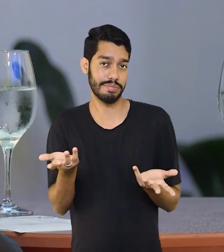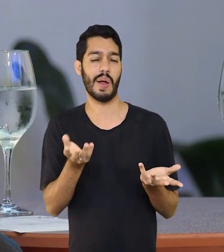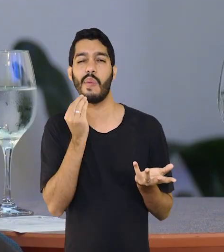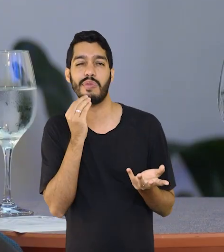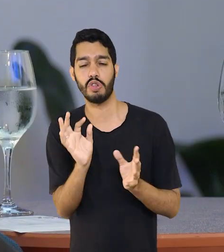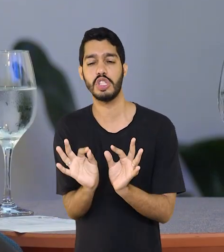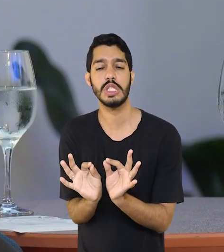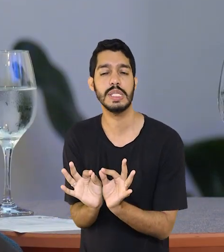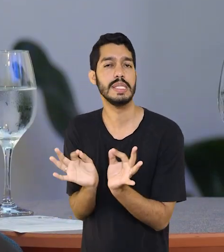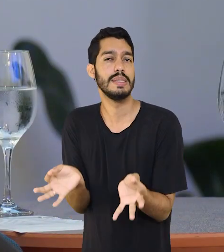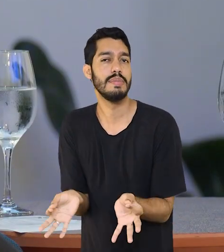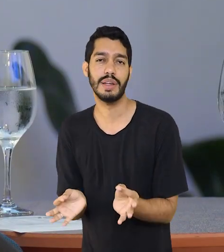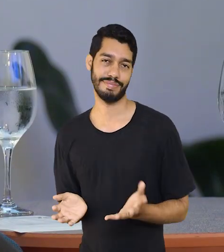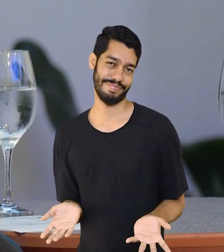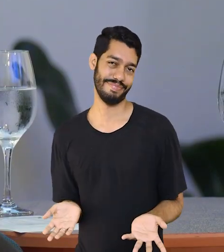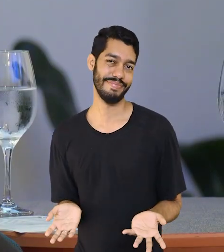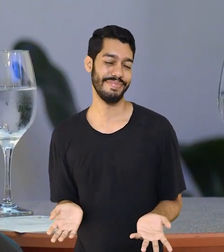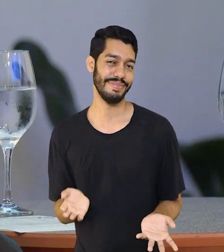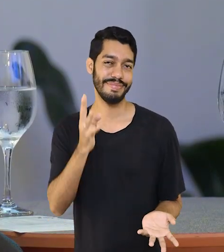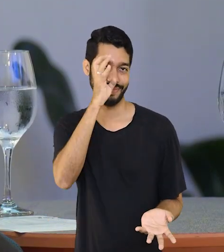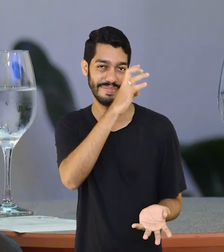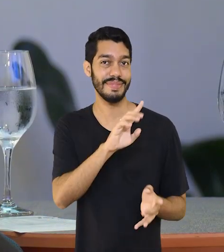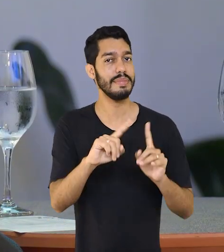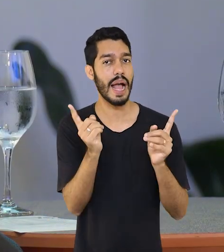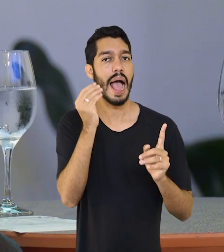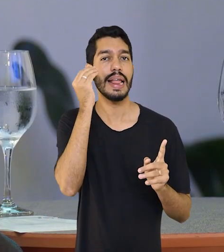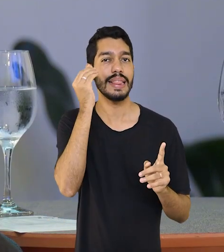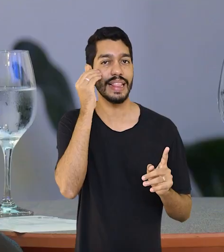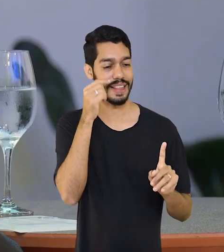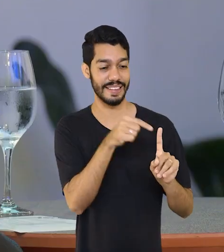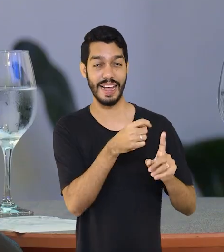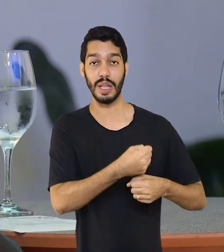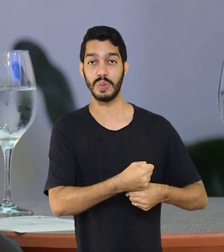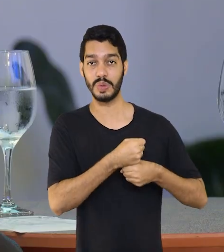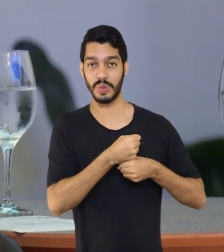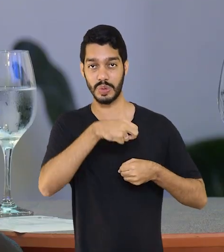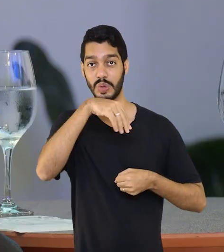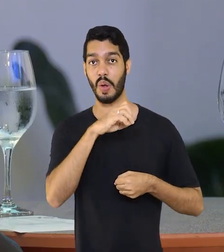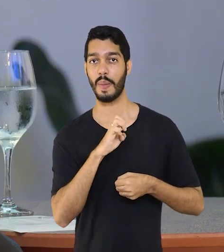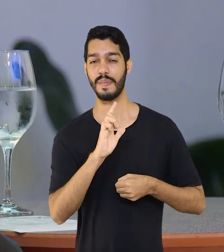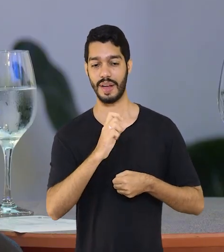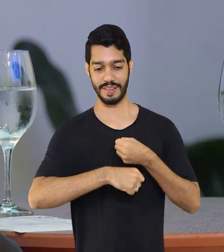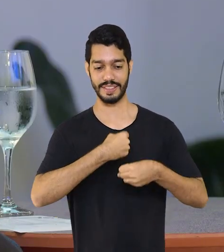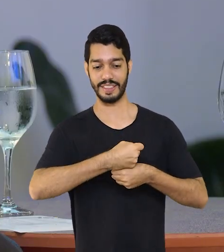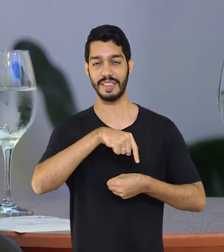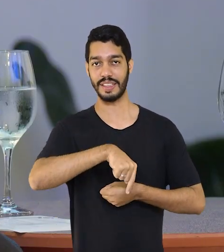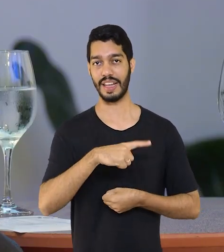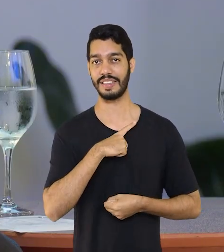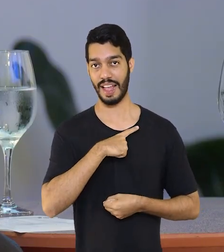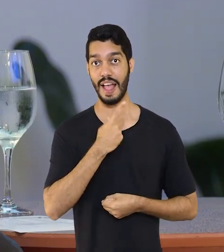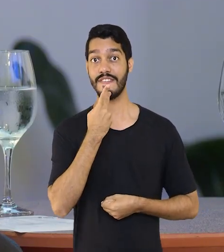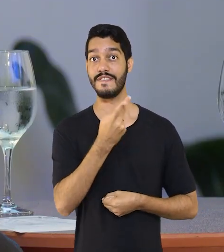não é, óbvio que não é simples, mas é tentar, usando, né, as palavras, né, do ganhador do Nobel desse